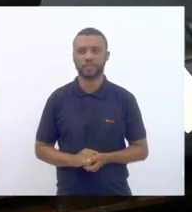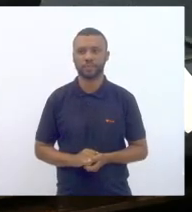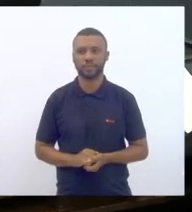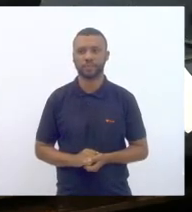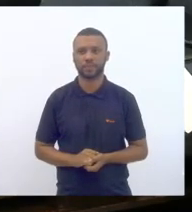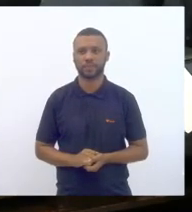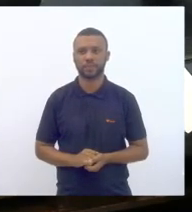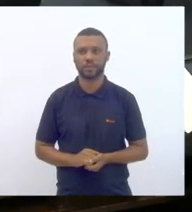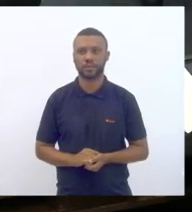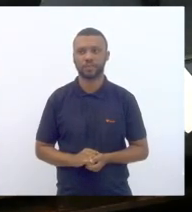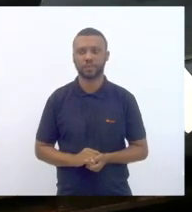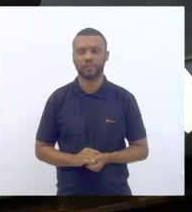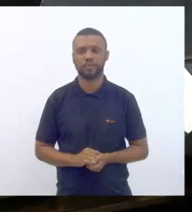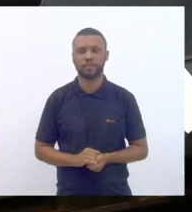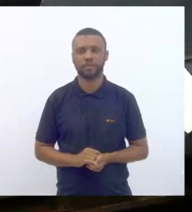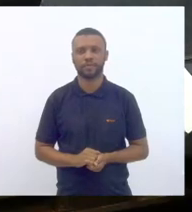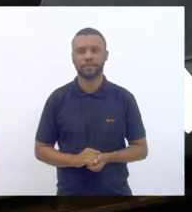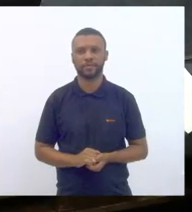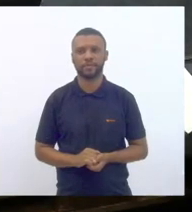Quem está entrando aí?